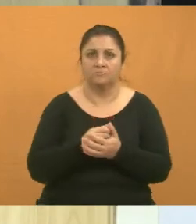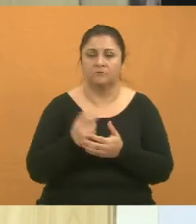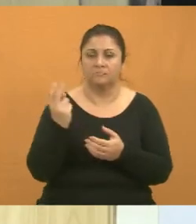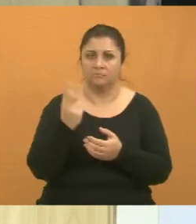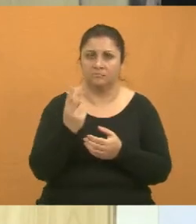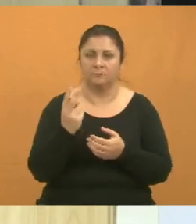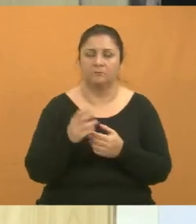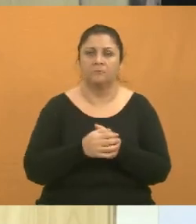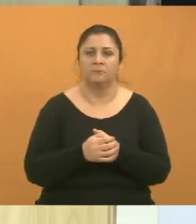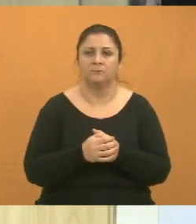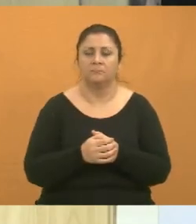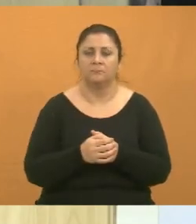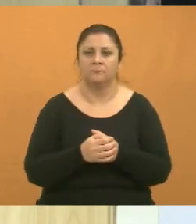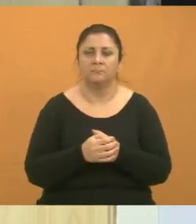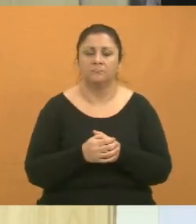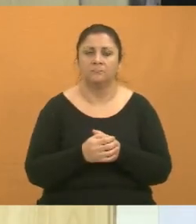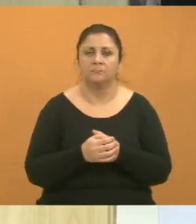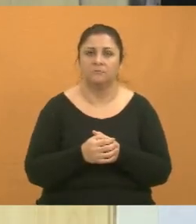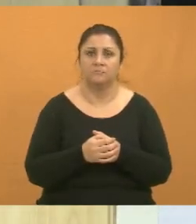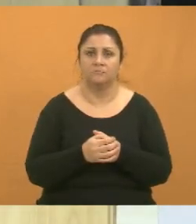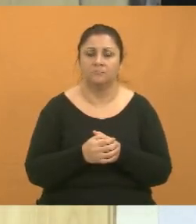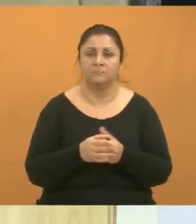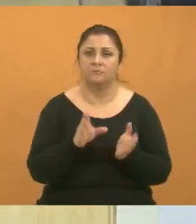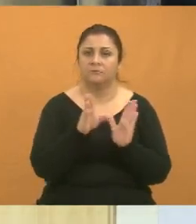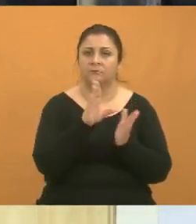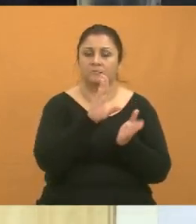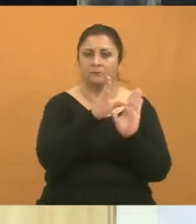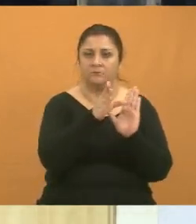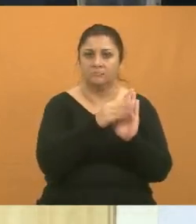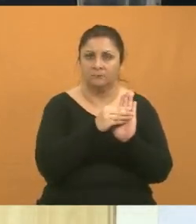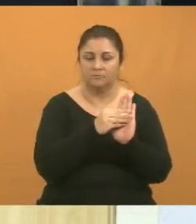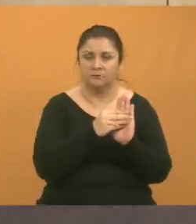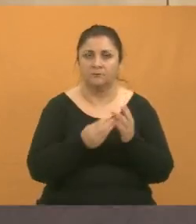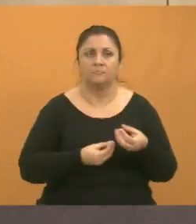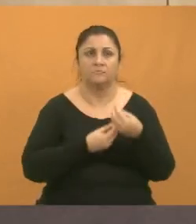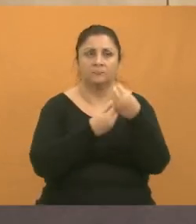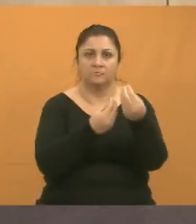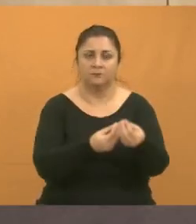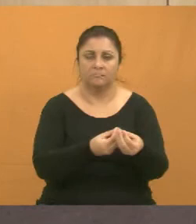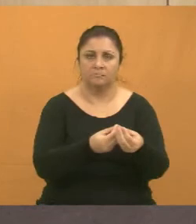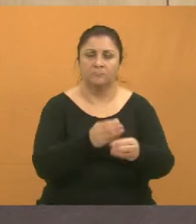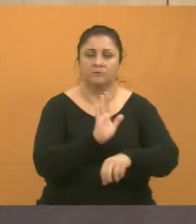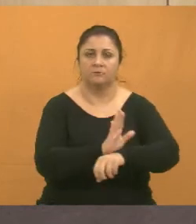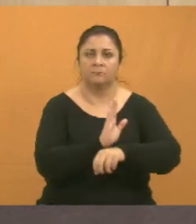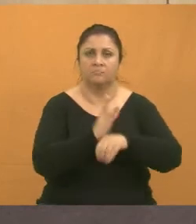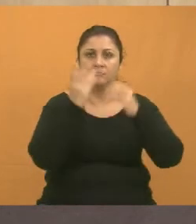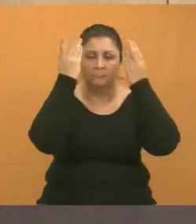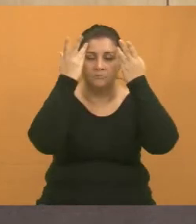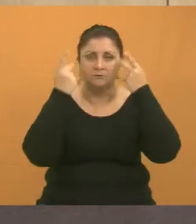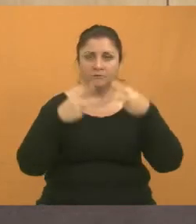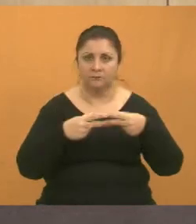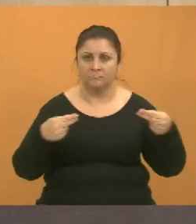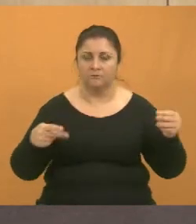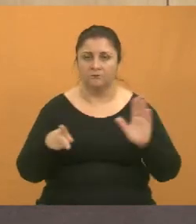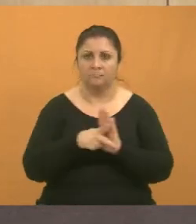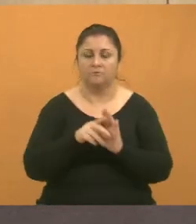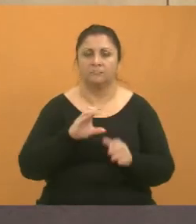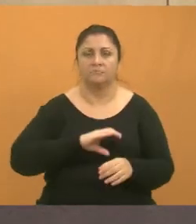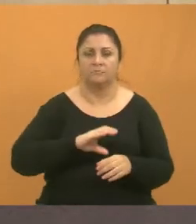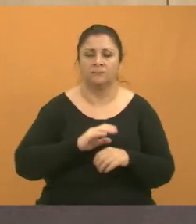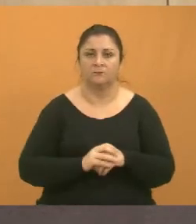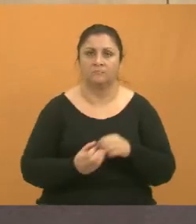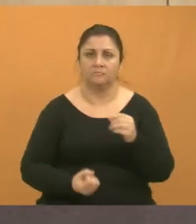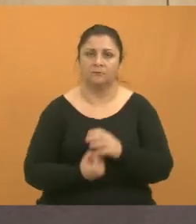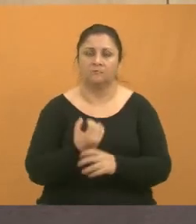ao Hospital São Francisco de Assis, e inclui nas doações a causa animal do município.